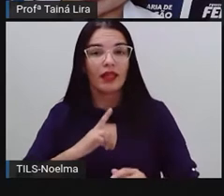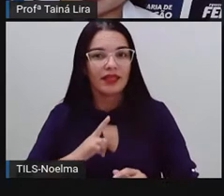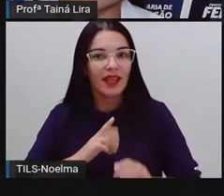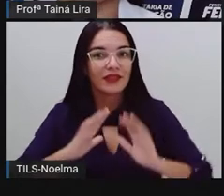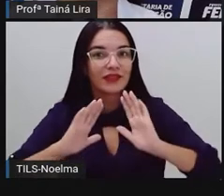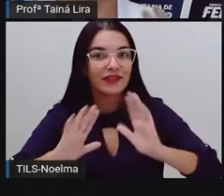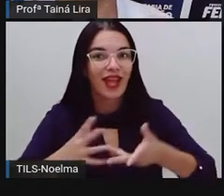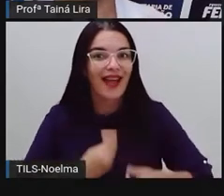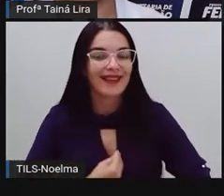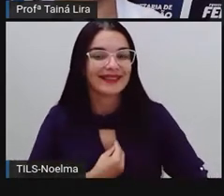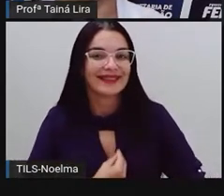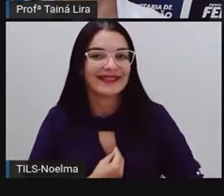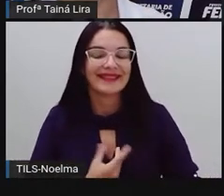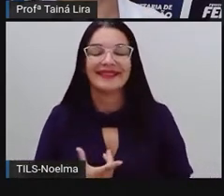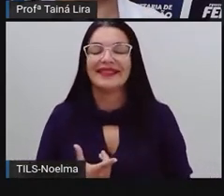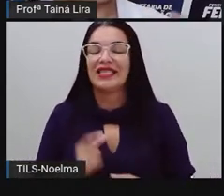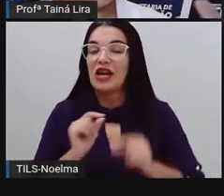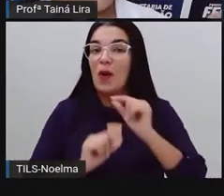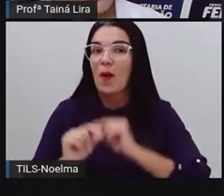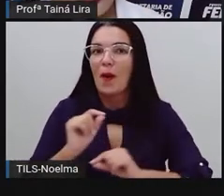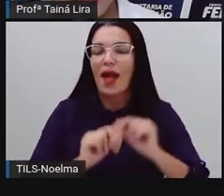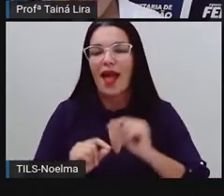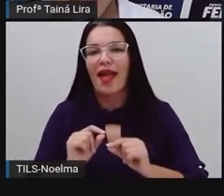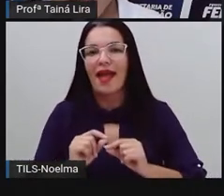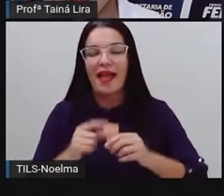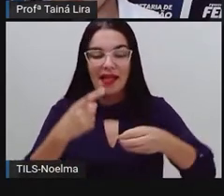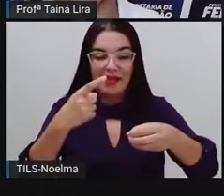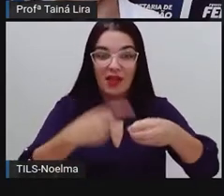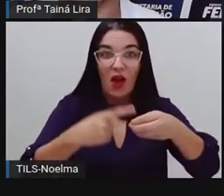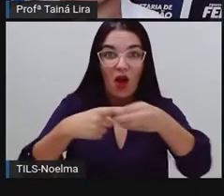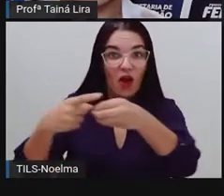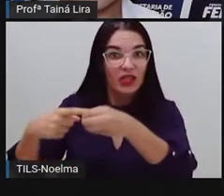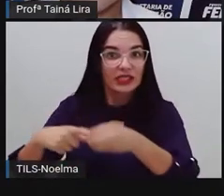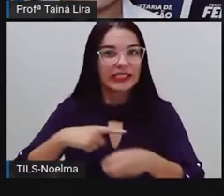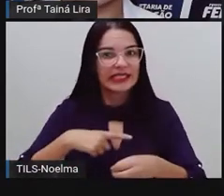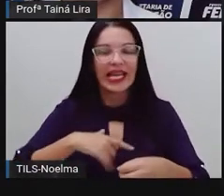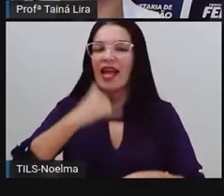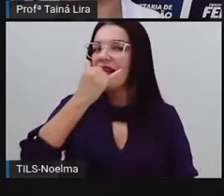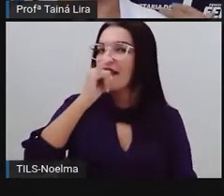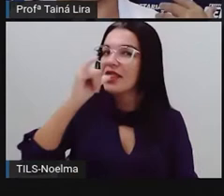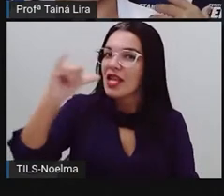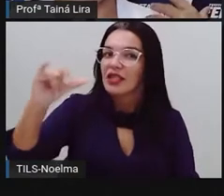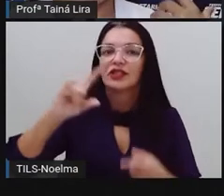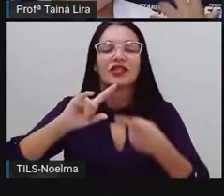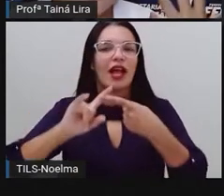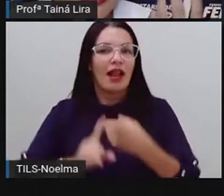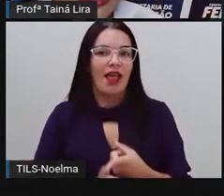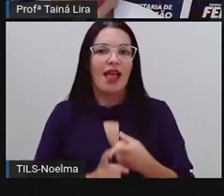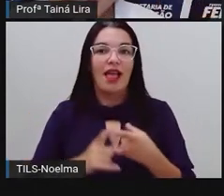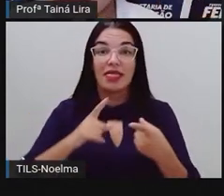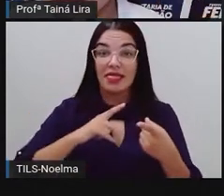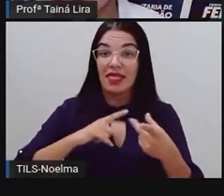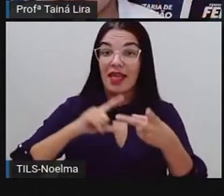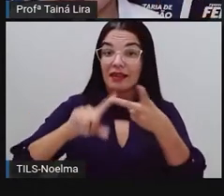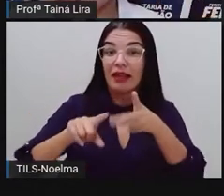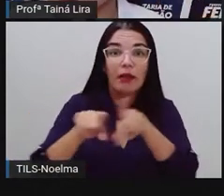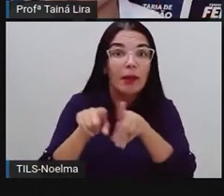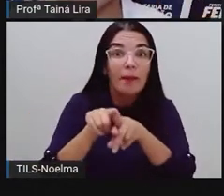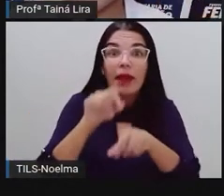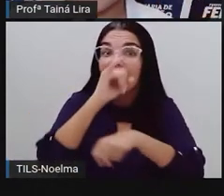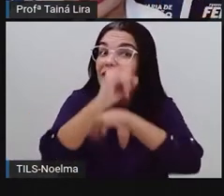zonas rurais que tem sim a presença de energia elétrica que tem a presença até de sinal de